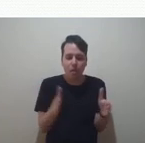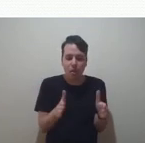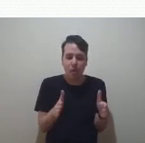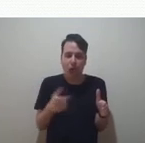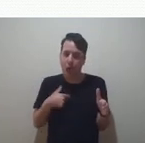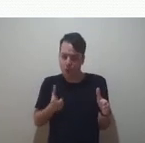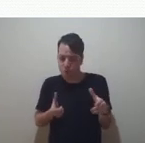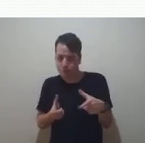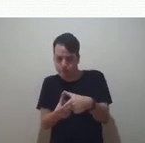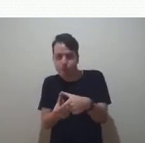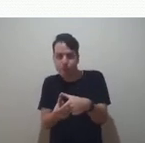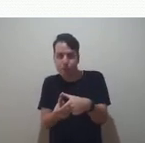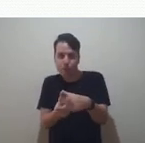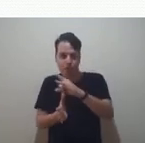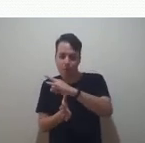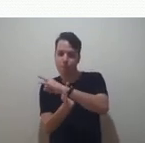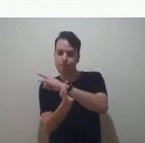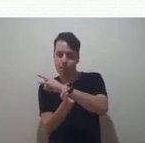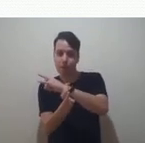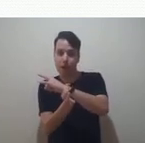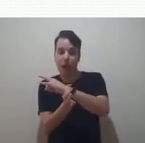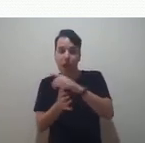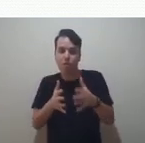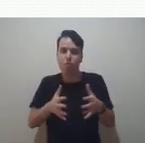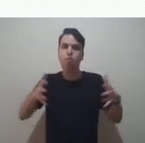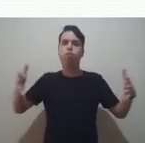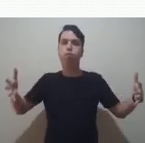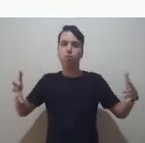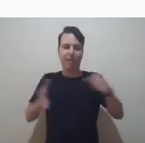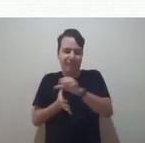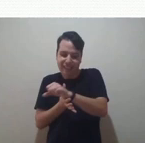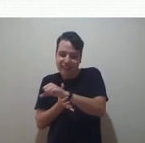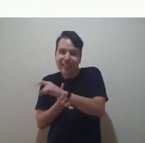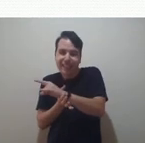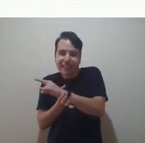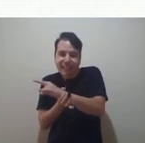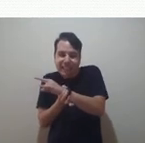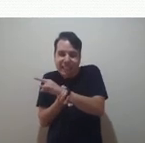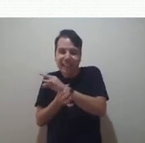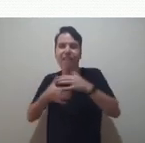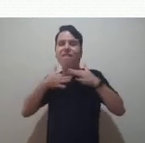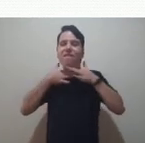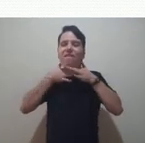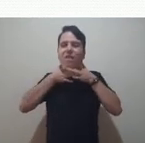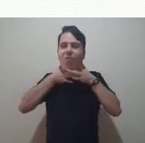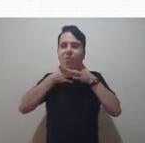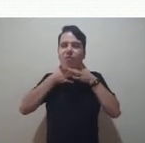animal era mais jovem e daí o animal cresceu e daí ocorre essa lesão,